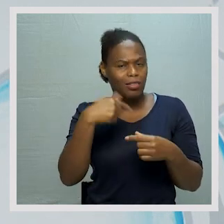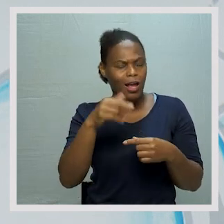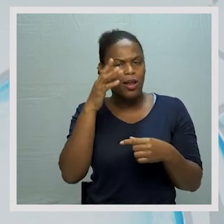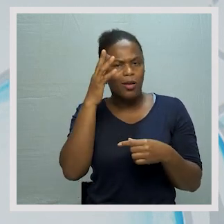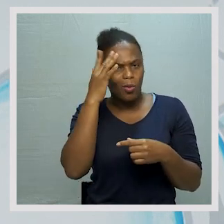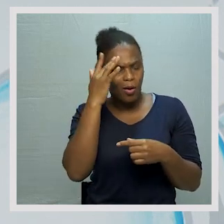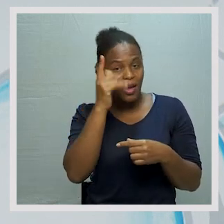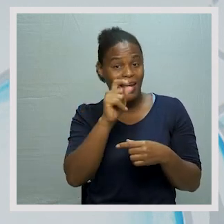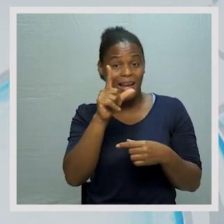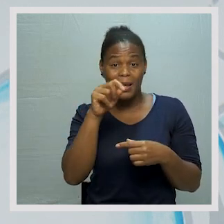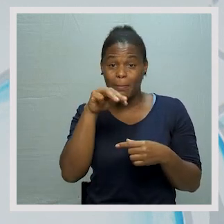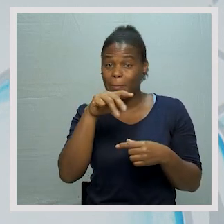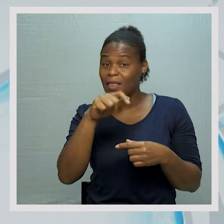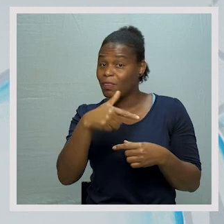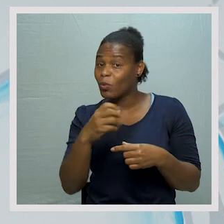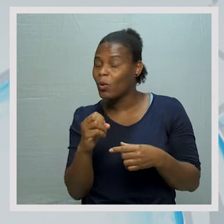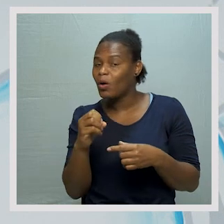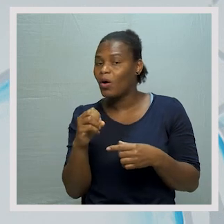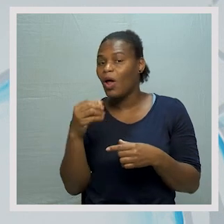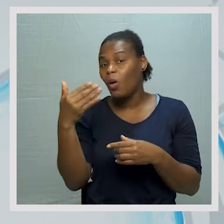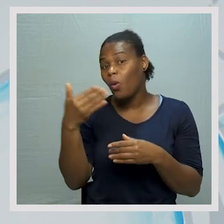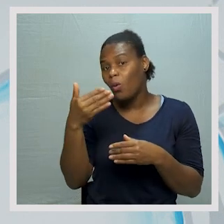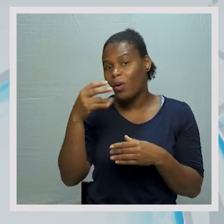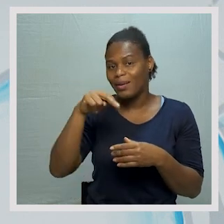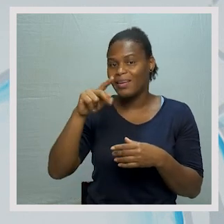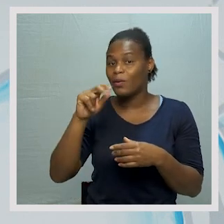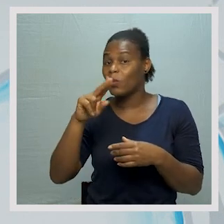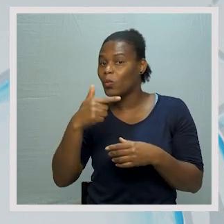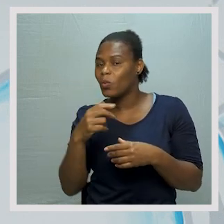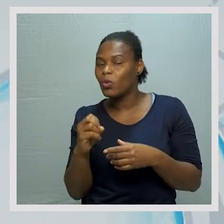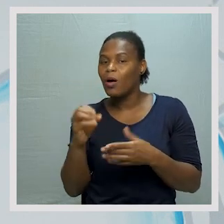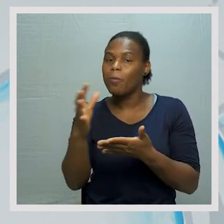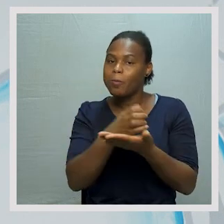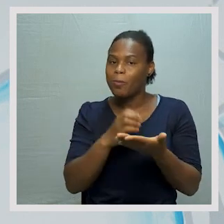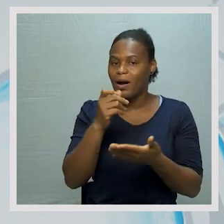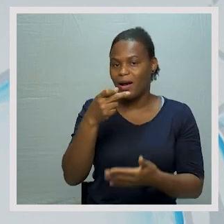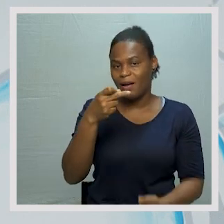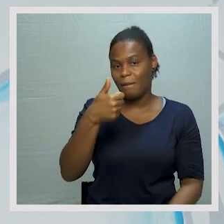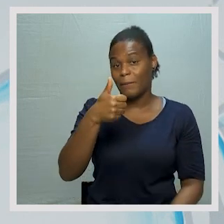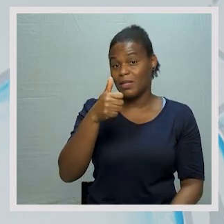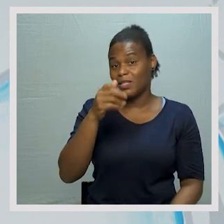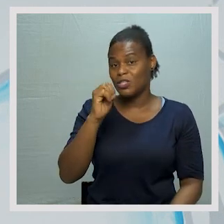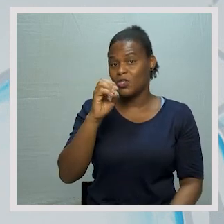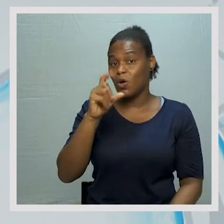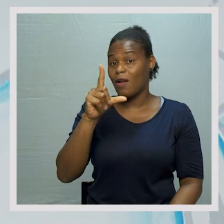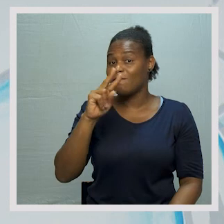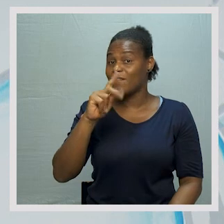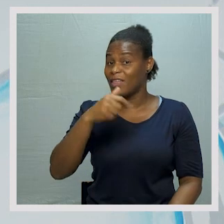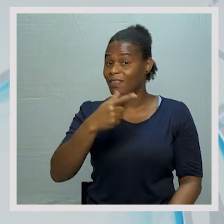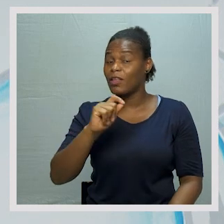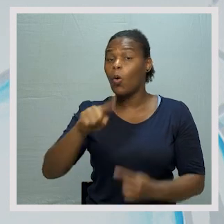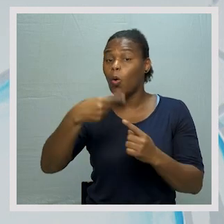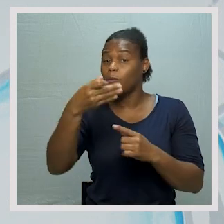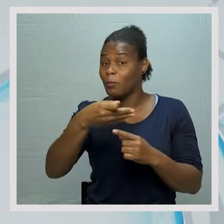existência do elemento absorvente. Mas atenção, há outras propriedades também na multiplicação. Mas, então, não perca a